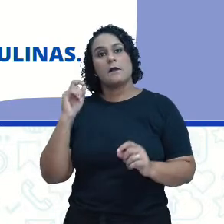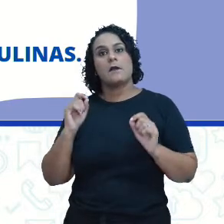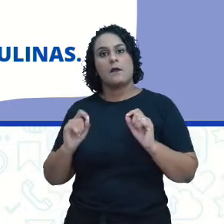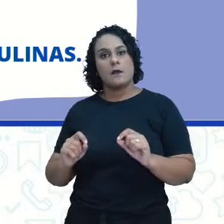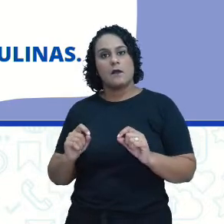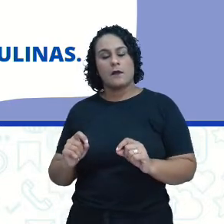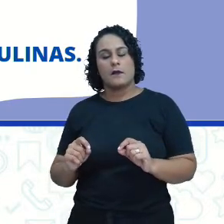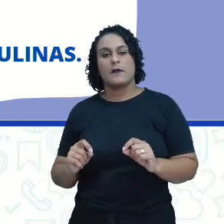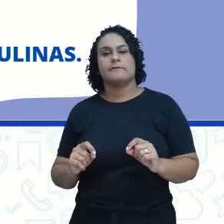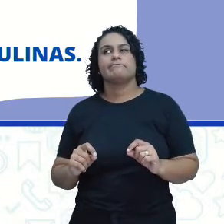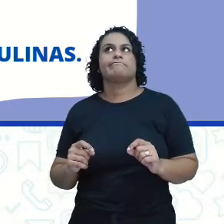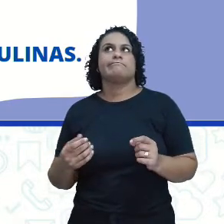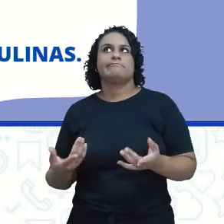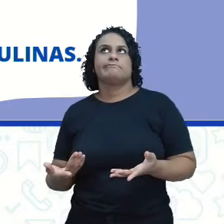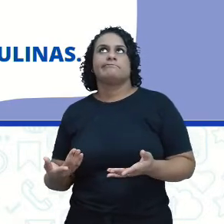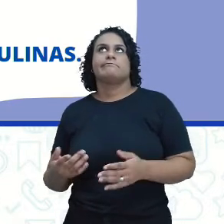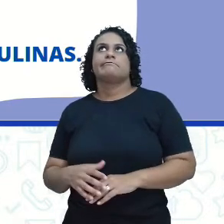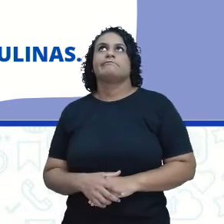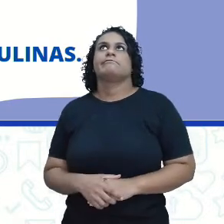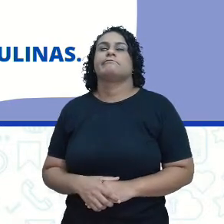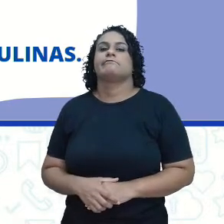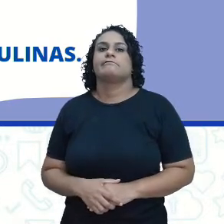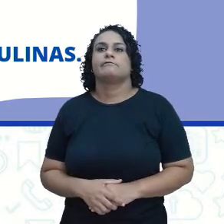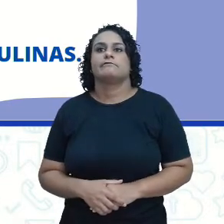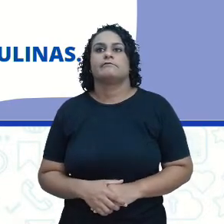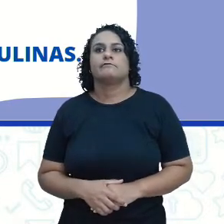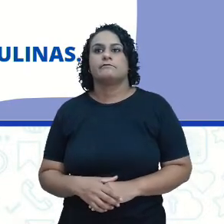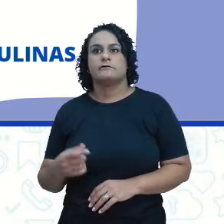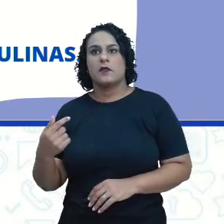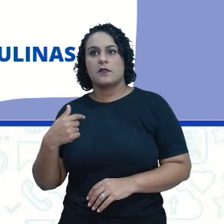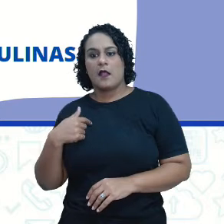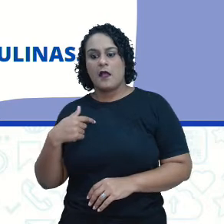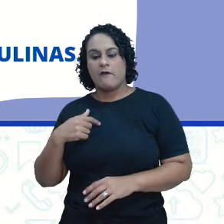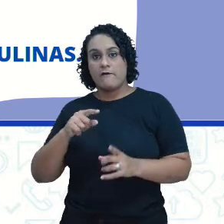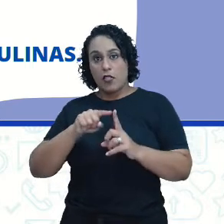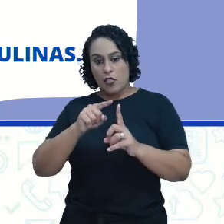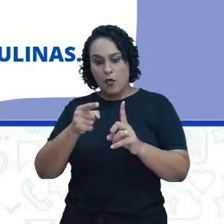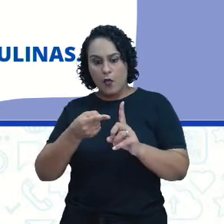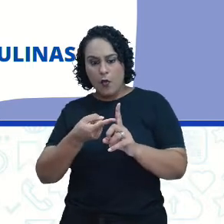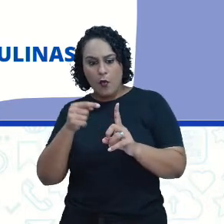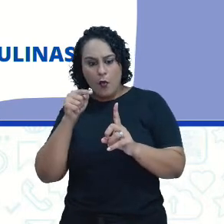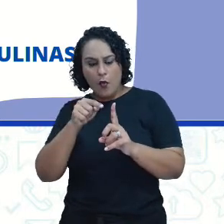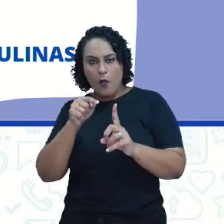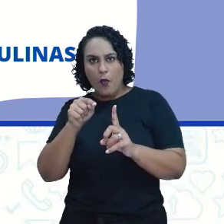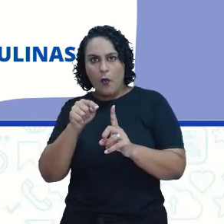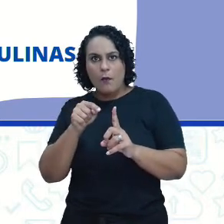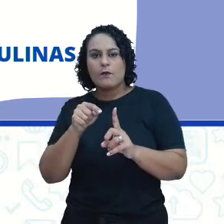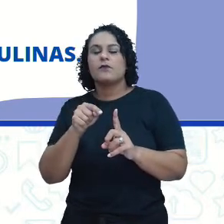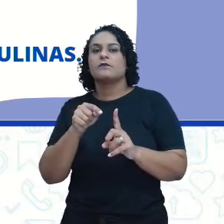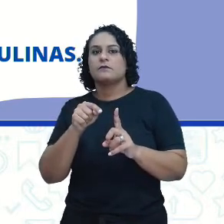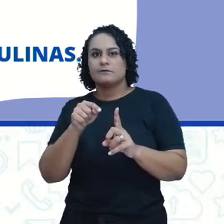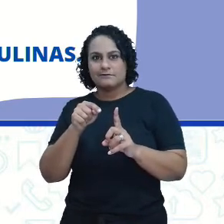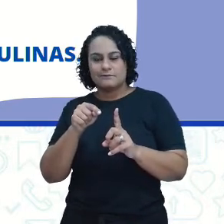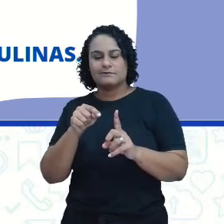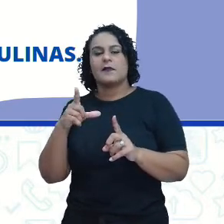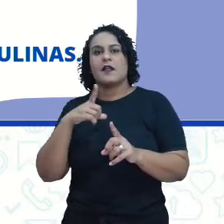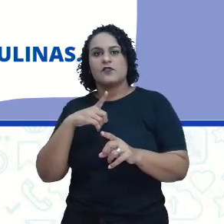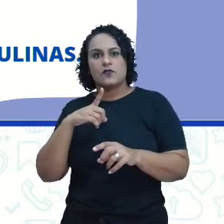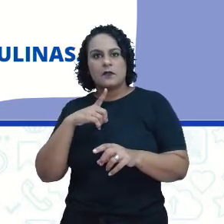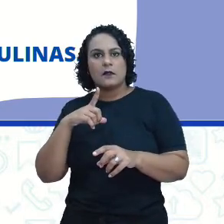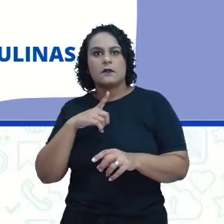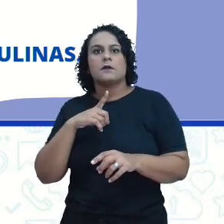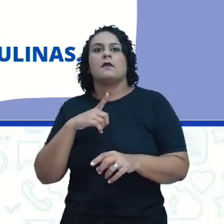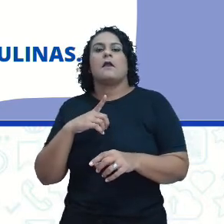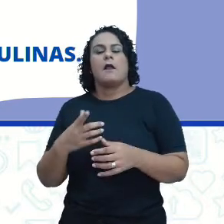gente estava, né, que nós estávamos sendo gerado, então nós já estávamos recebendo uma